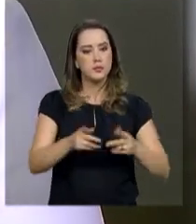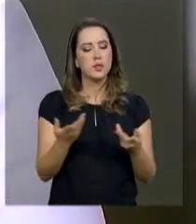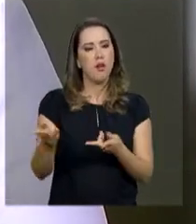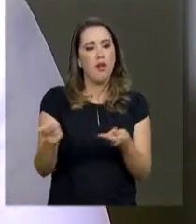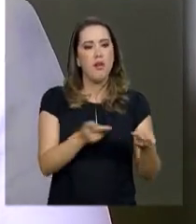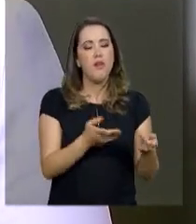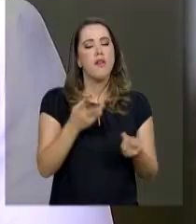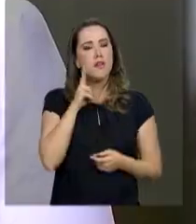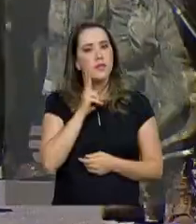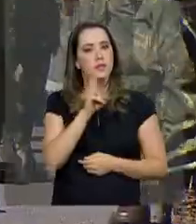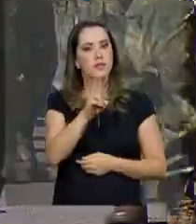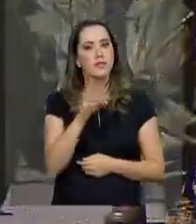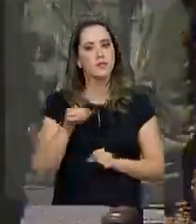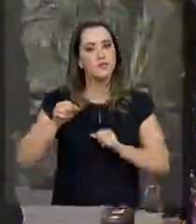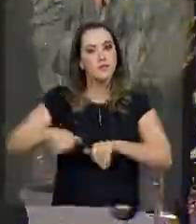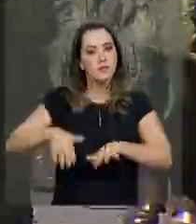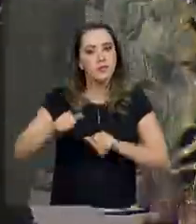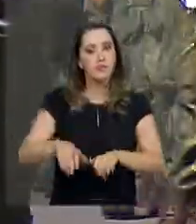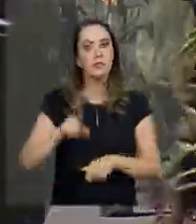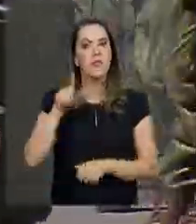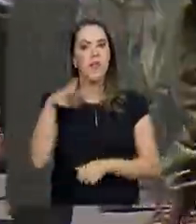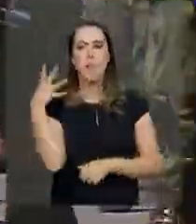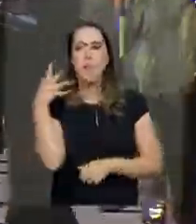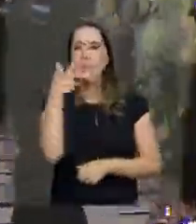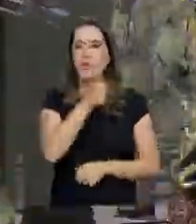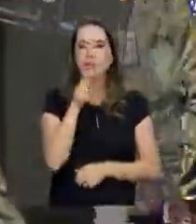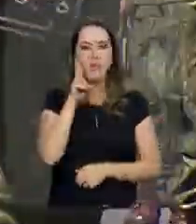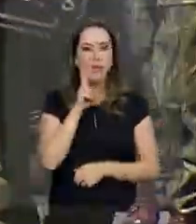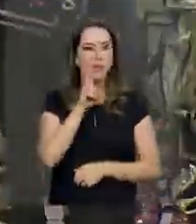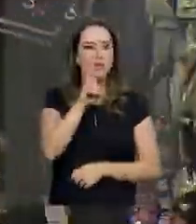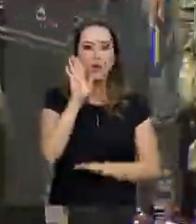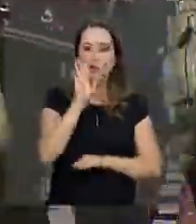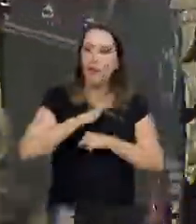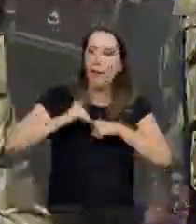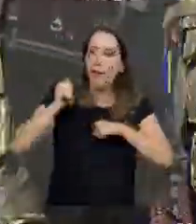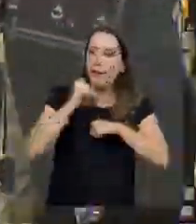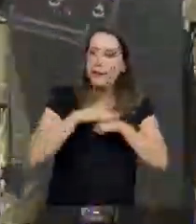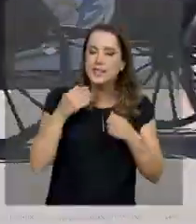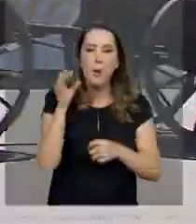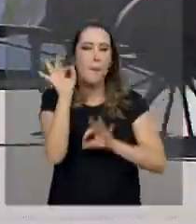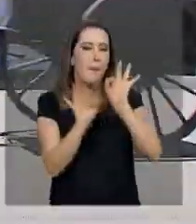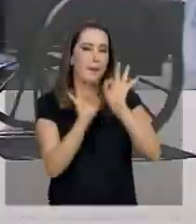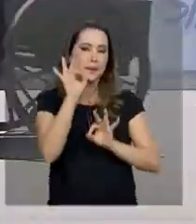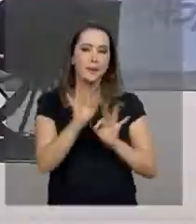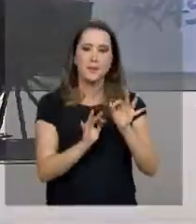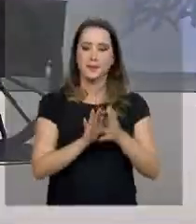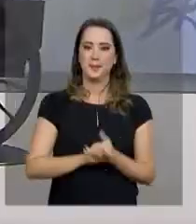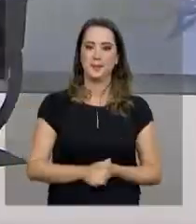a vir comparecer ao desfile. É um desfile muito bonito, feito com muito carinho por todos que participam.